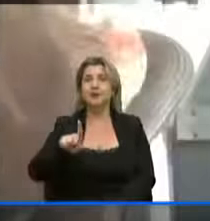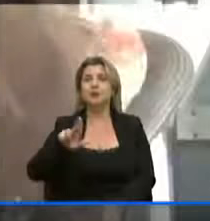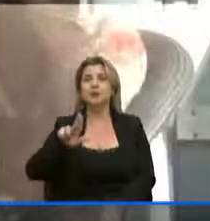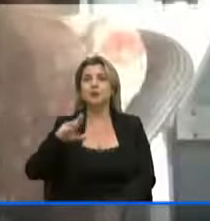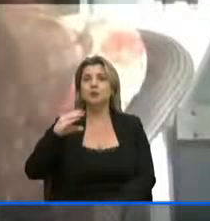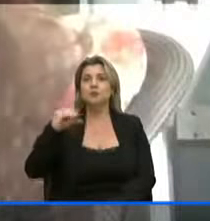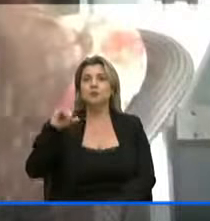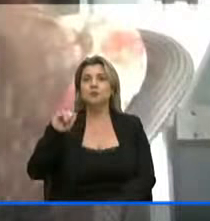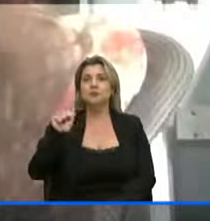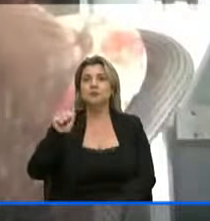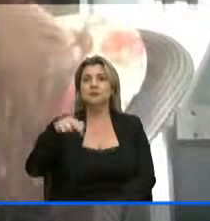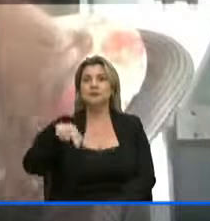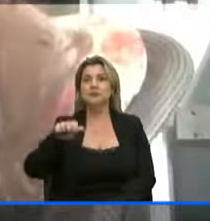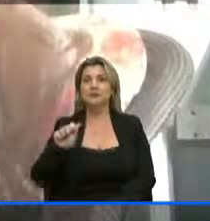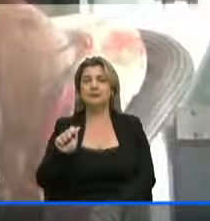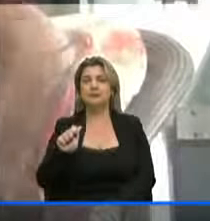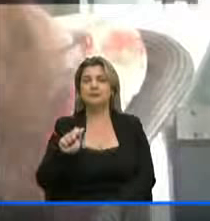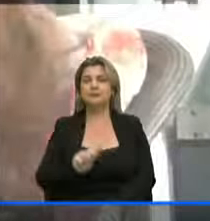Genro.